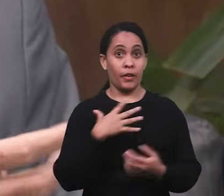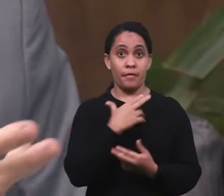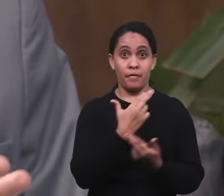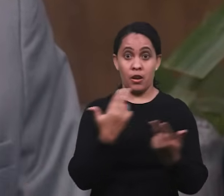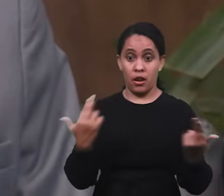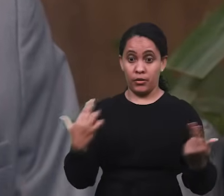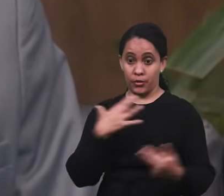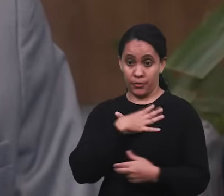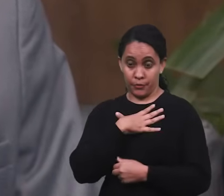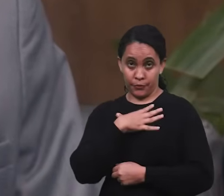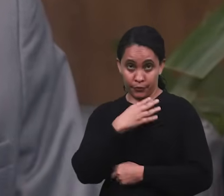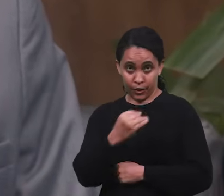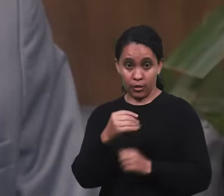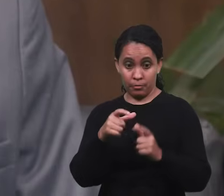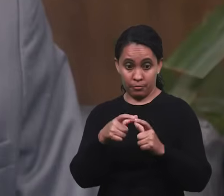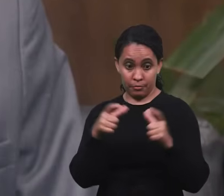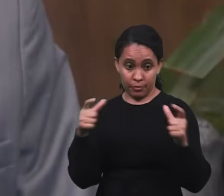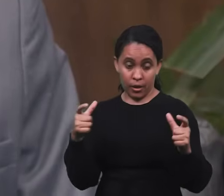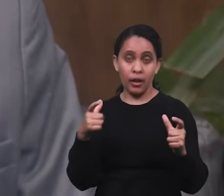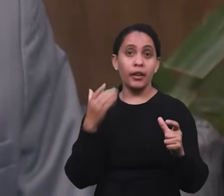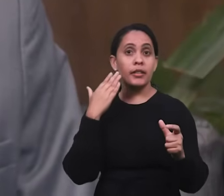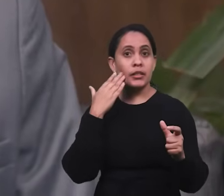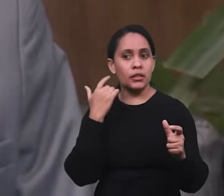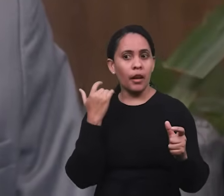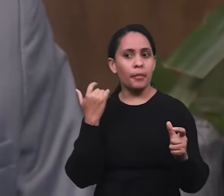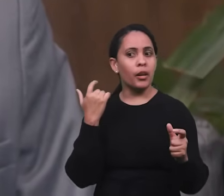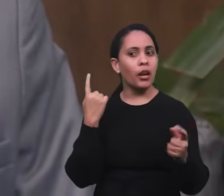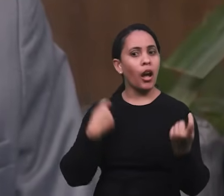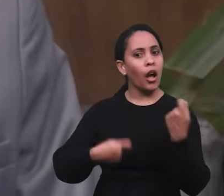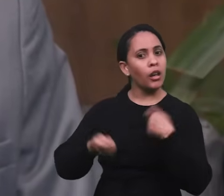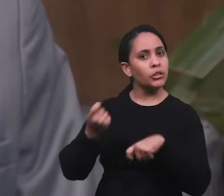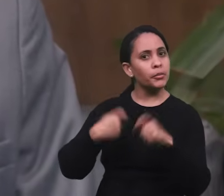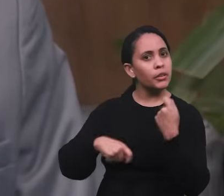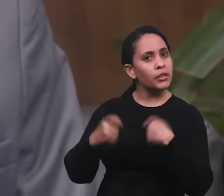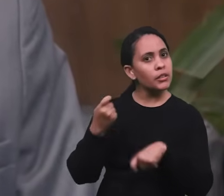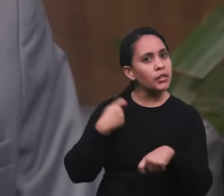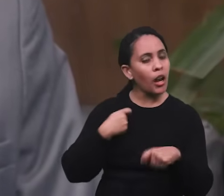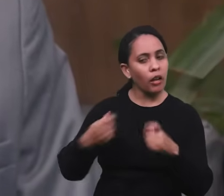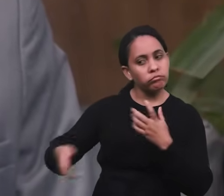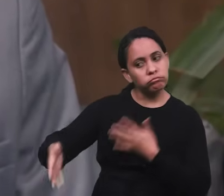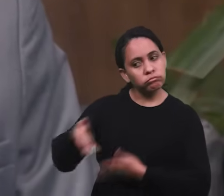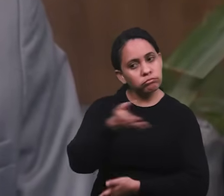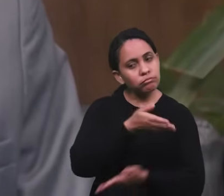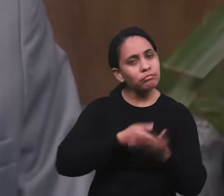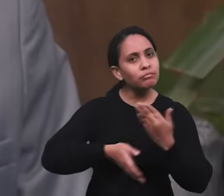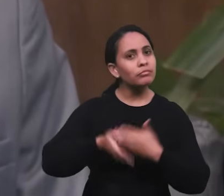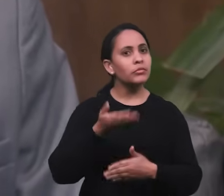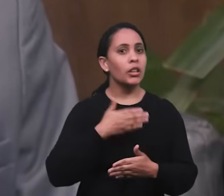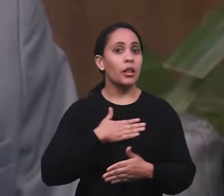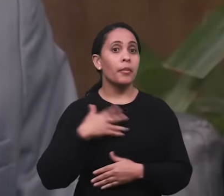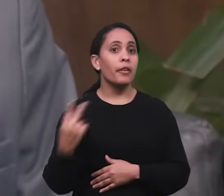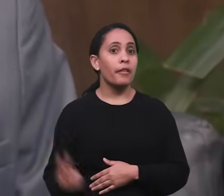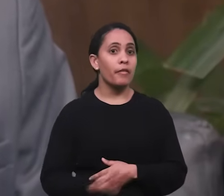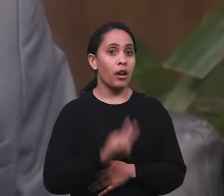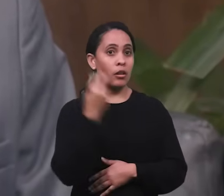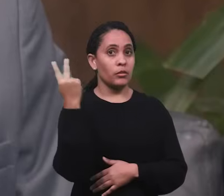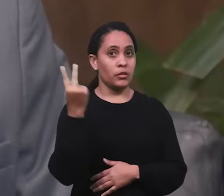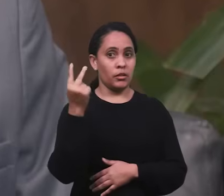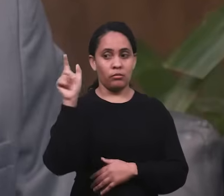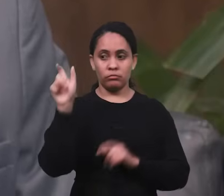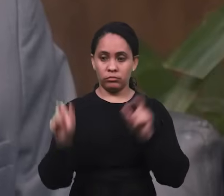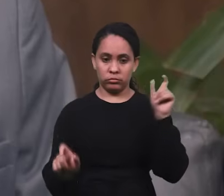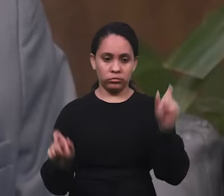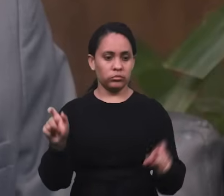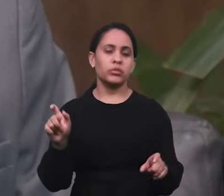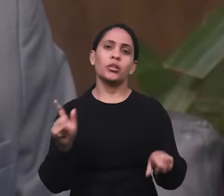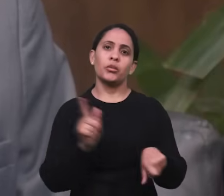tem filhos, a quantidade maior, saber lidar bem para equilibrar esse ambiente e saber valorizar cada